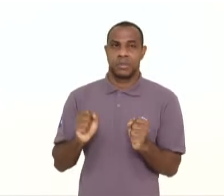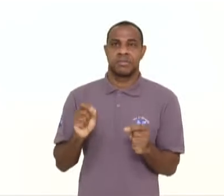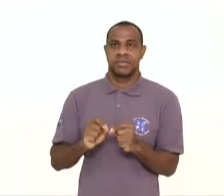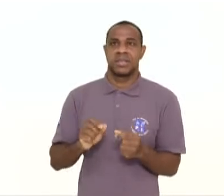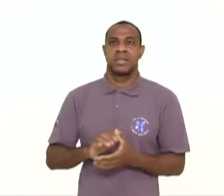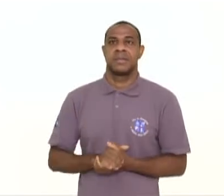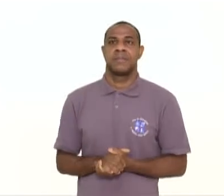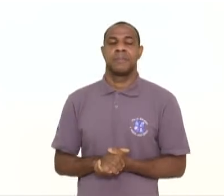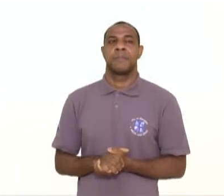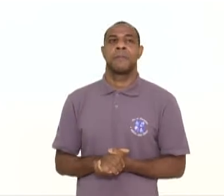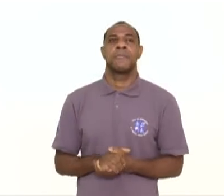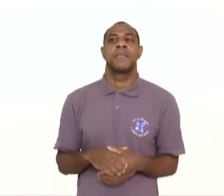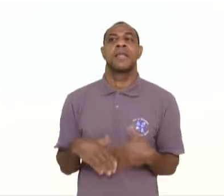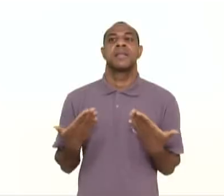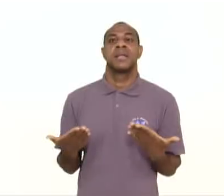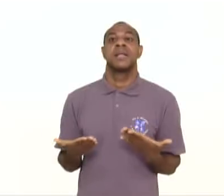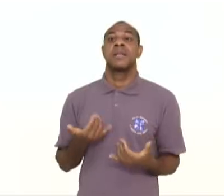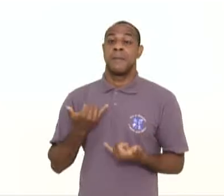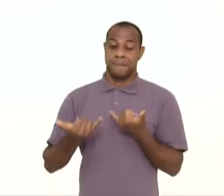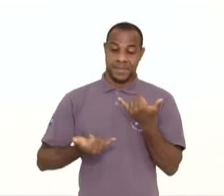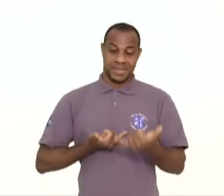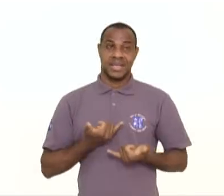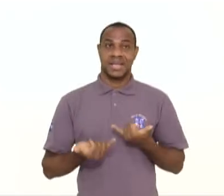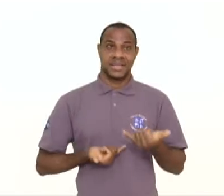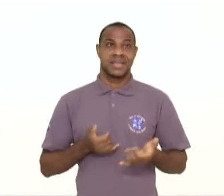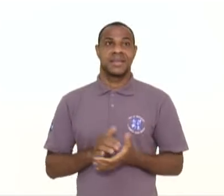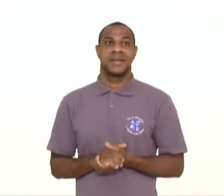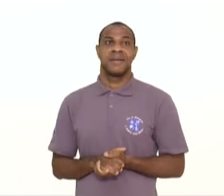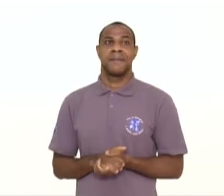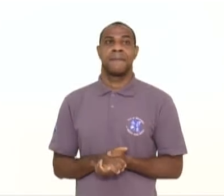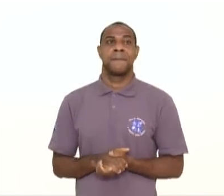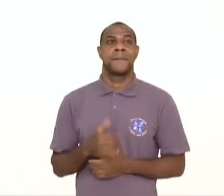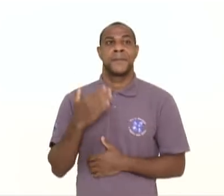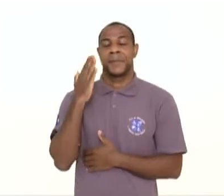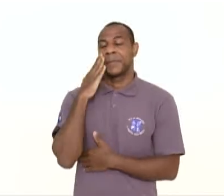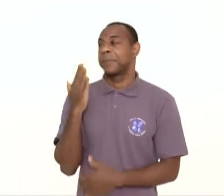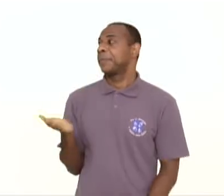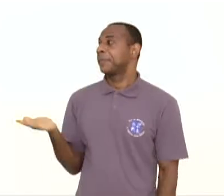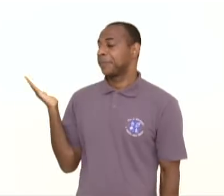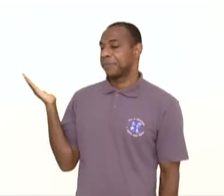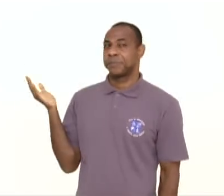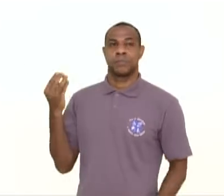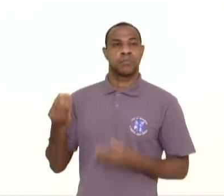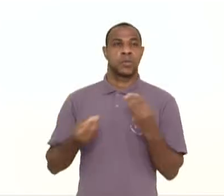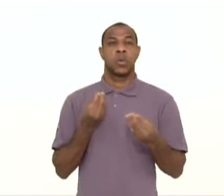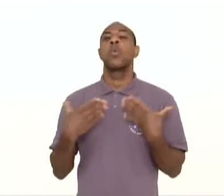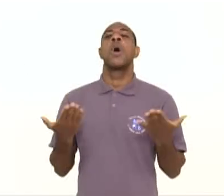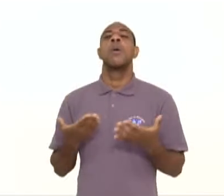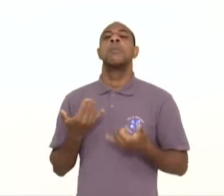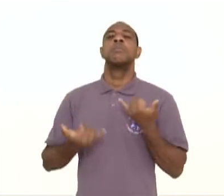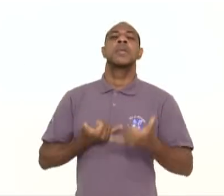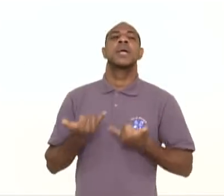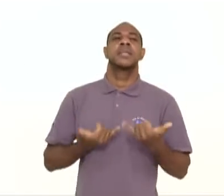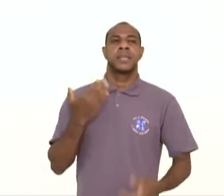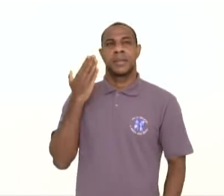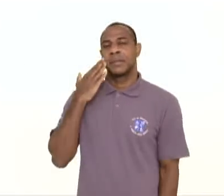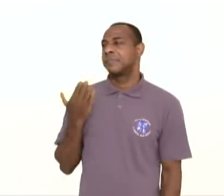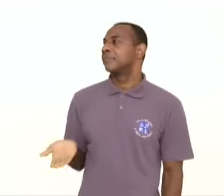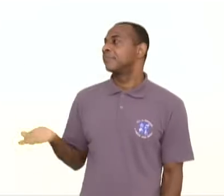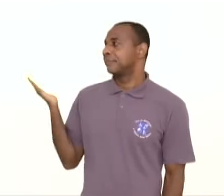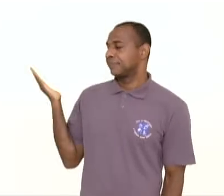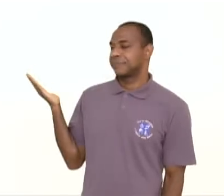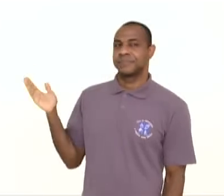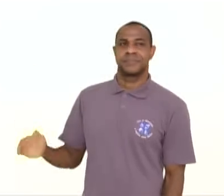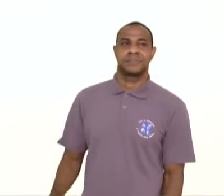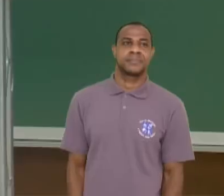da mímica como brincadeira. Então dentro dos jogos aqui está sendo colocado aqui para vocês, né? Questão de diversão. E